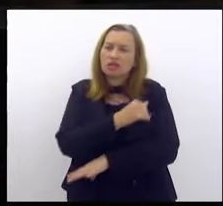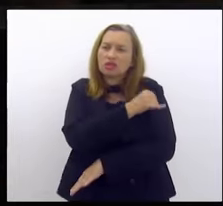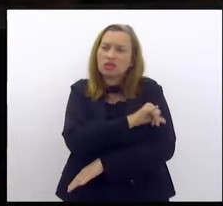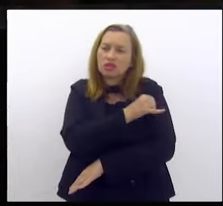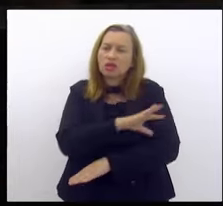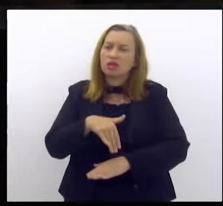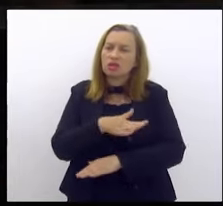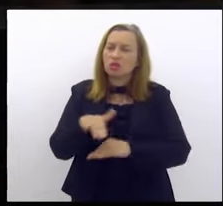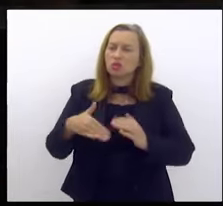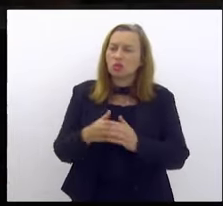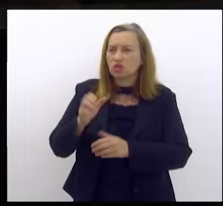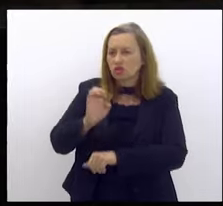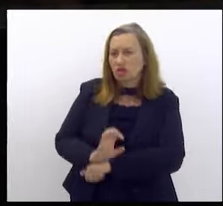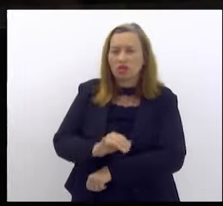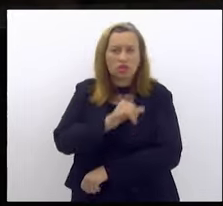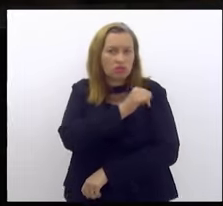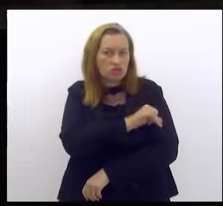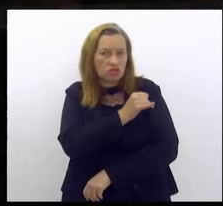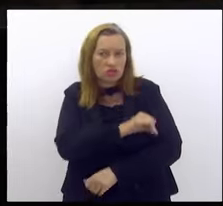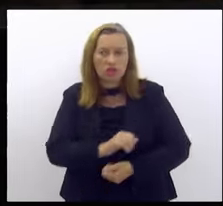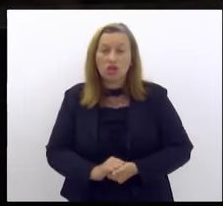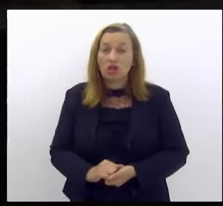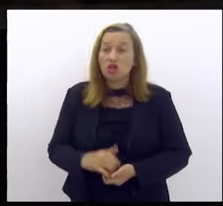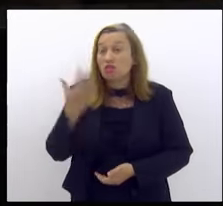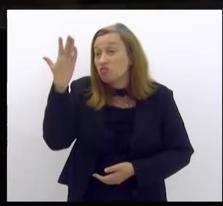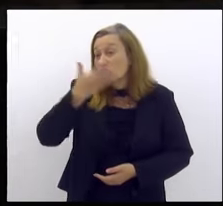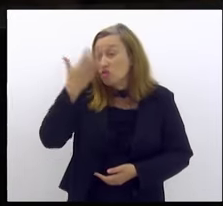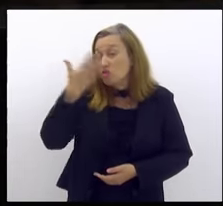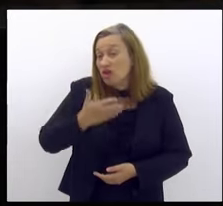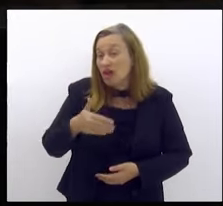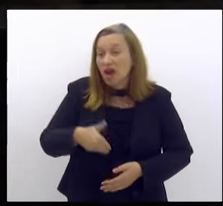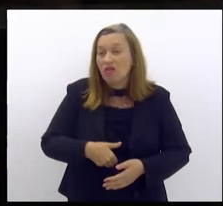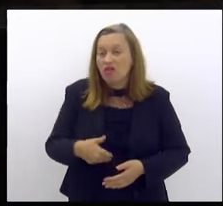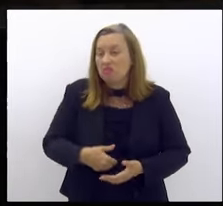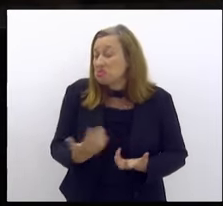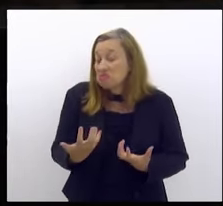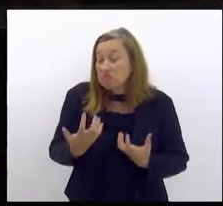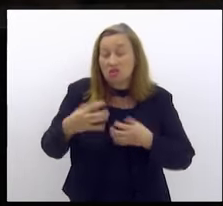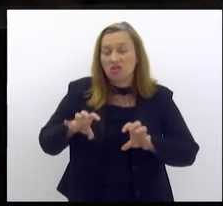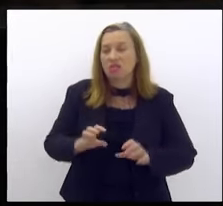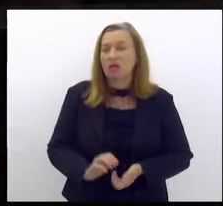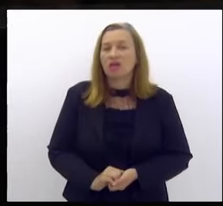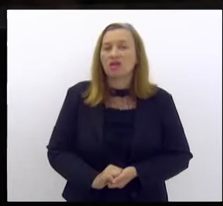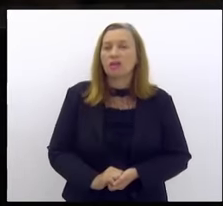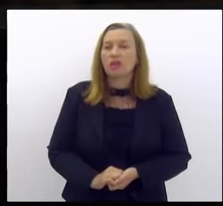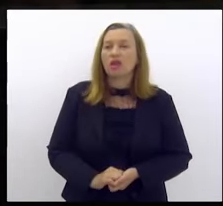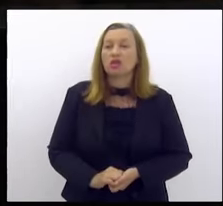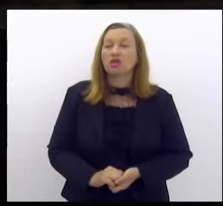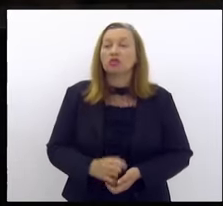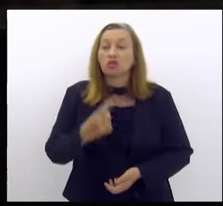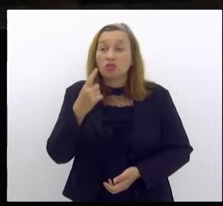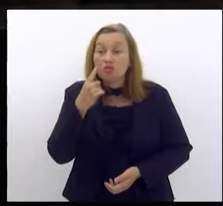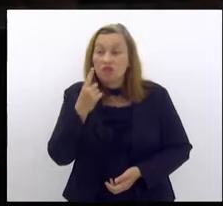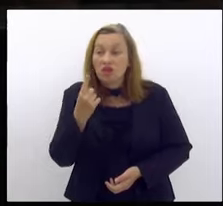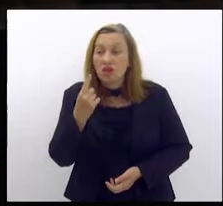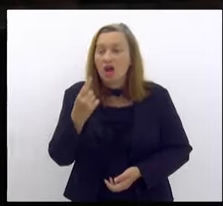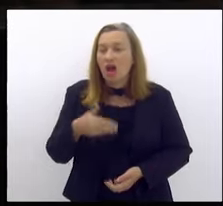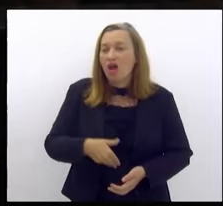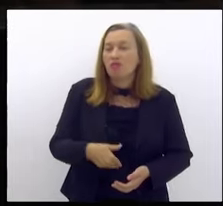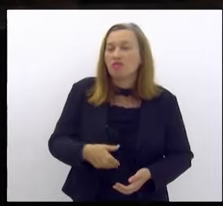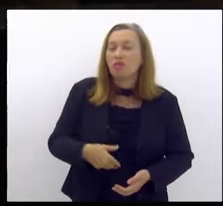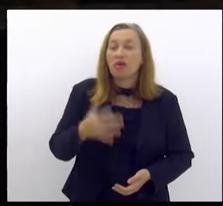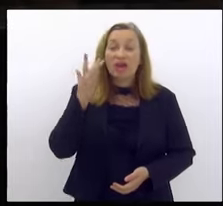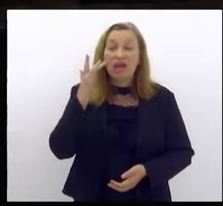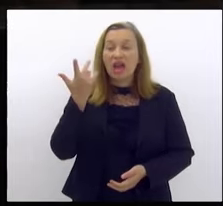todo o estado do Rio de Janeiro. Só não vê a fome em quem não quer, só não vê a fome aqueles que